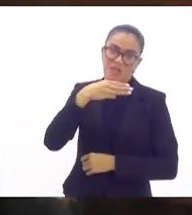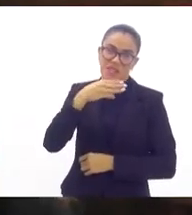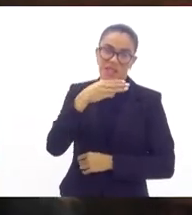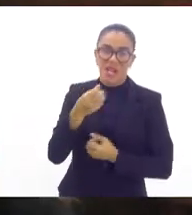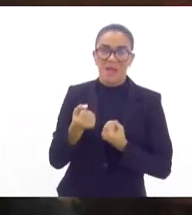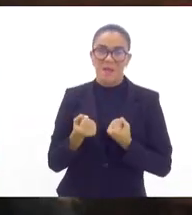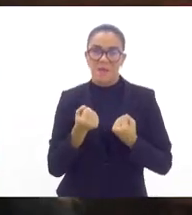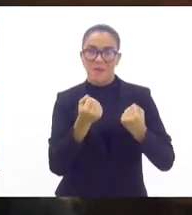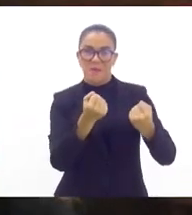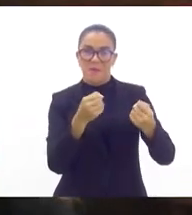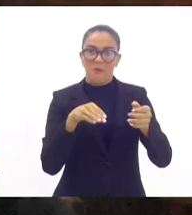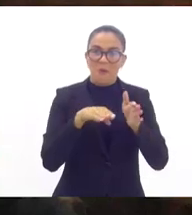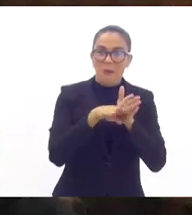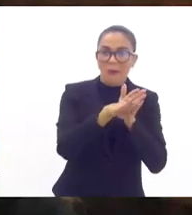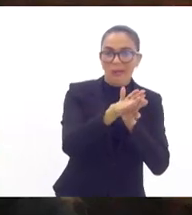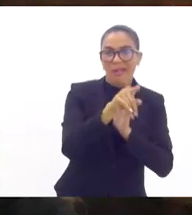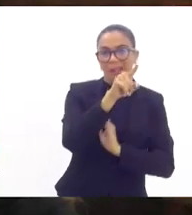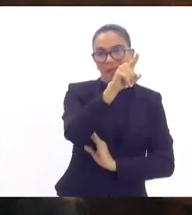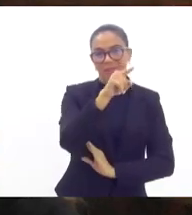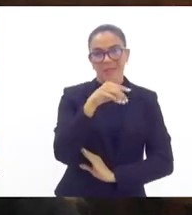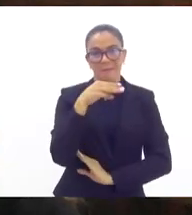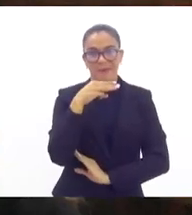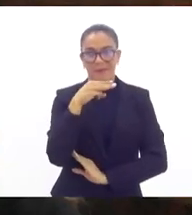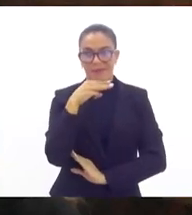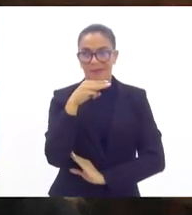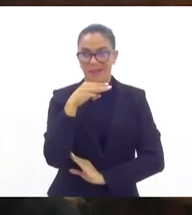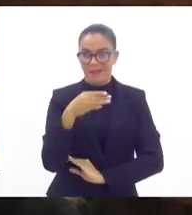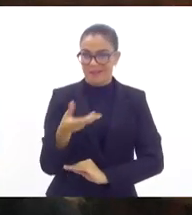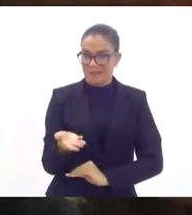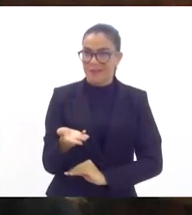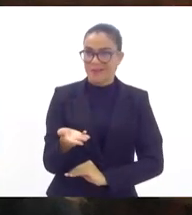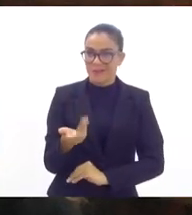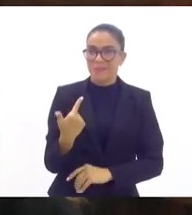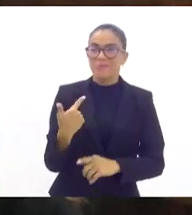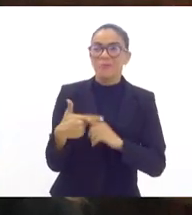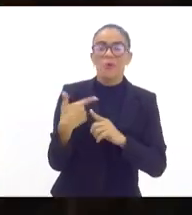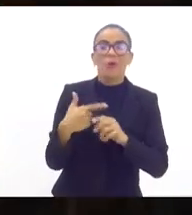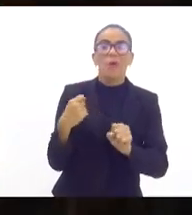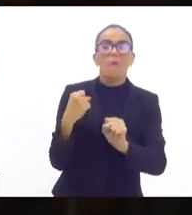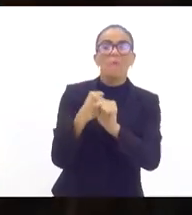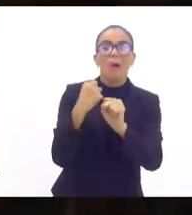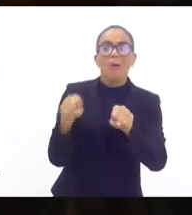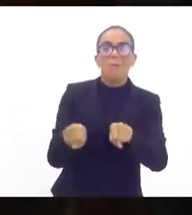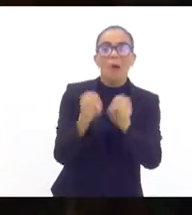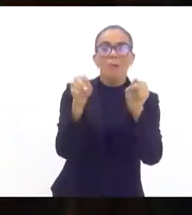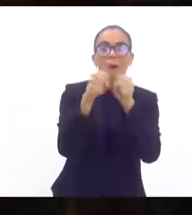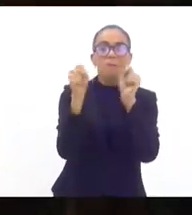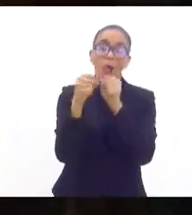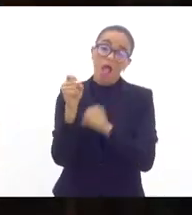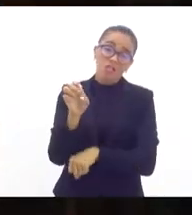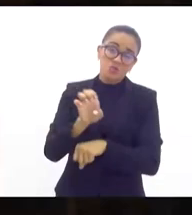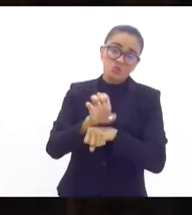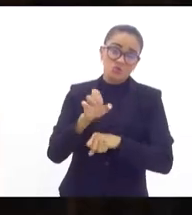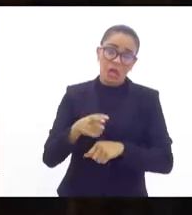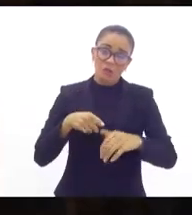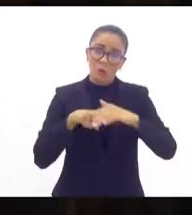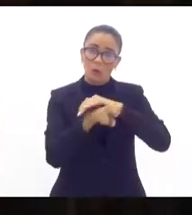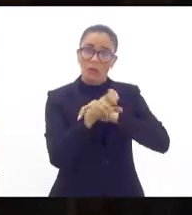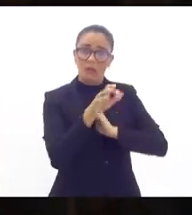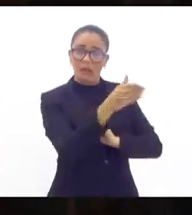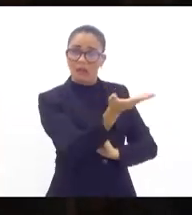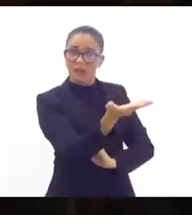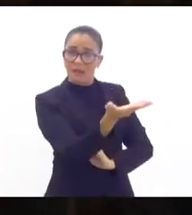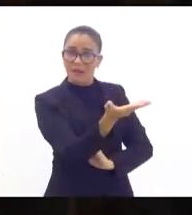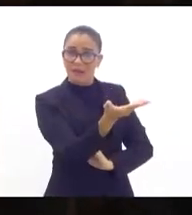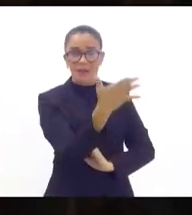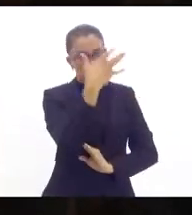o carrinho lá no espaço lá que tava reservado lá porque demoram é do estado coloca lá ninguém